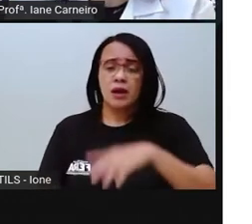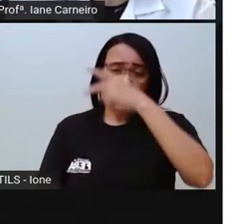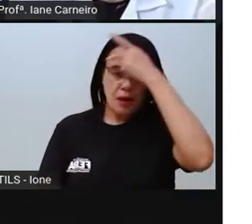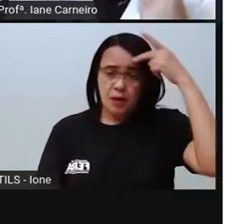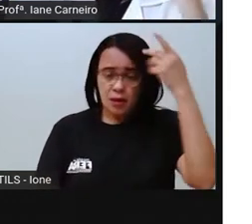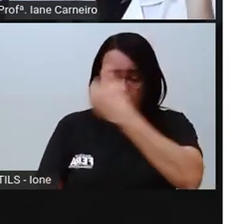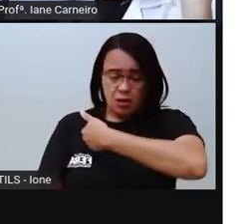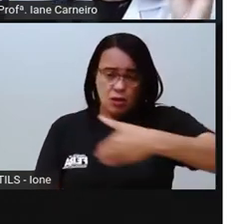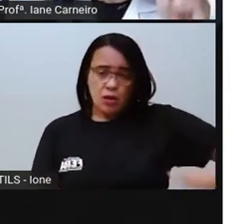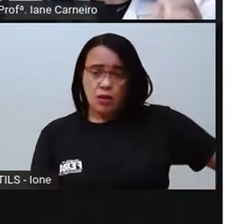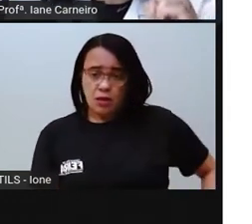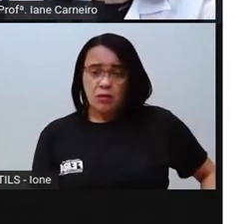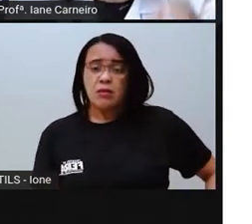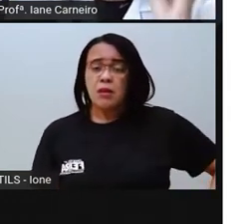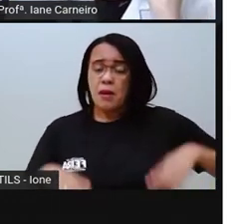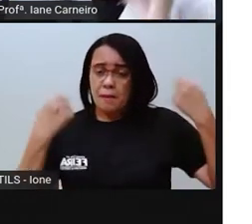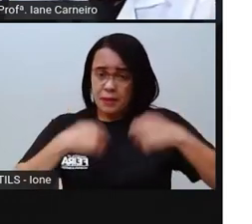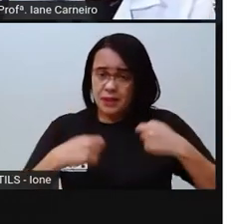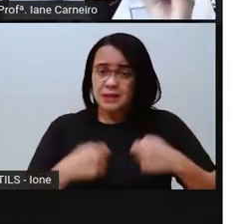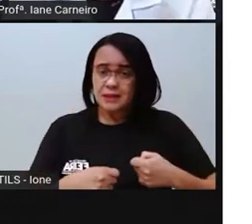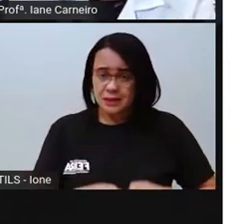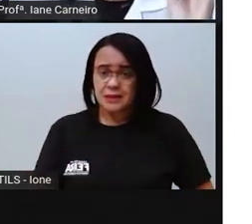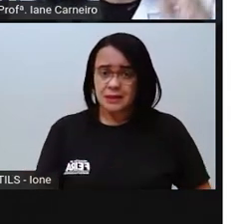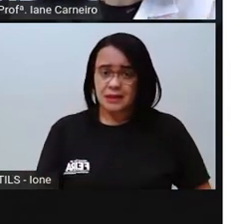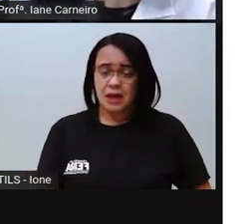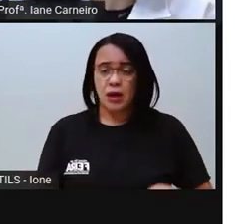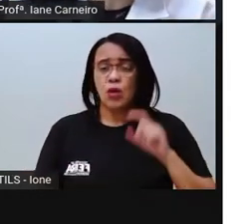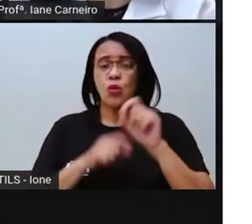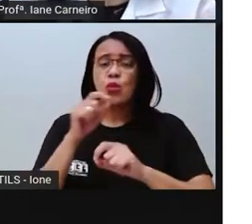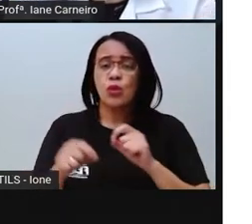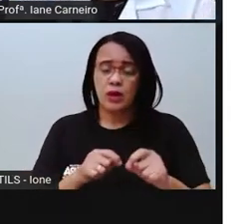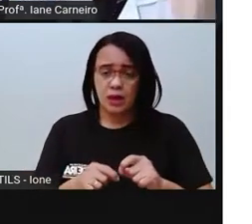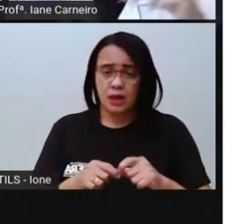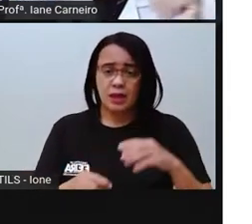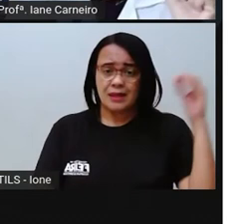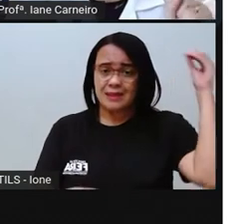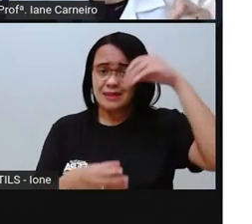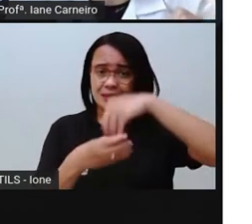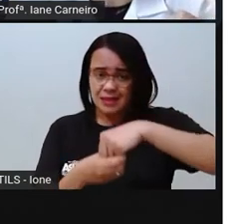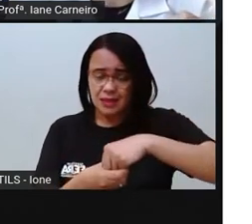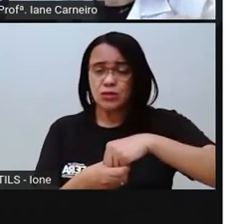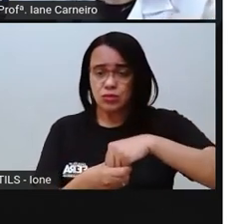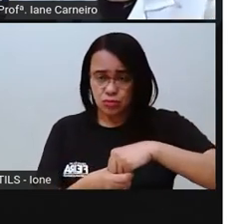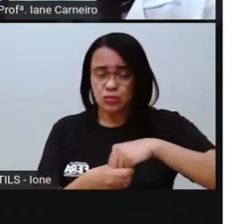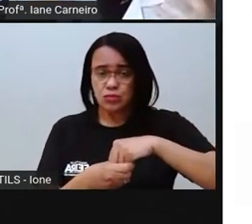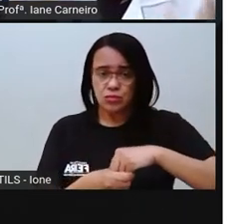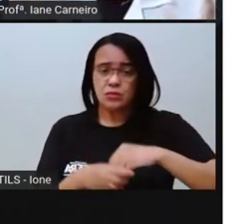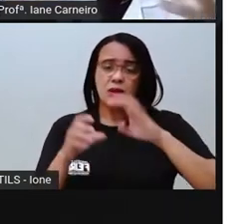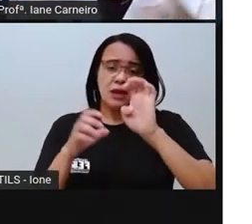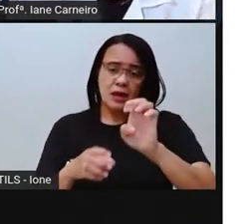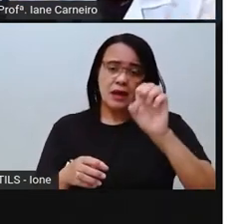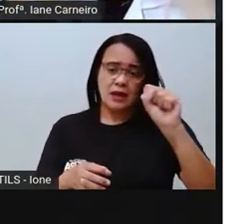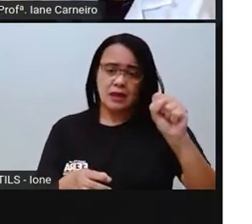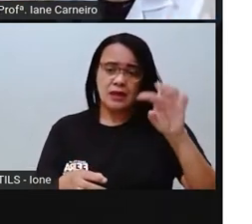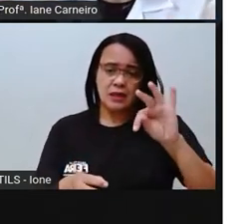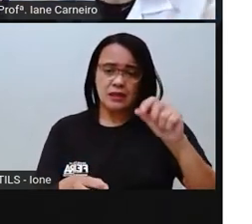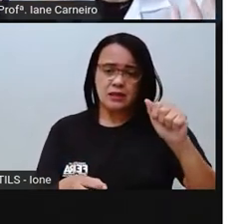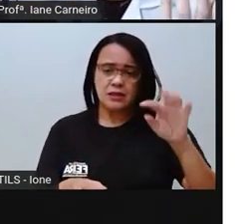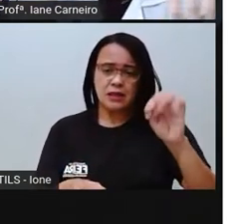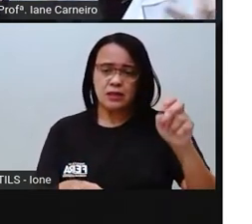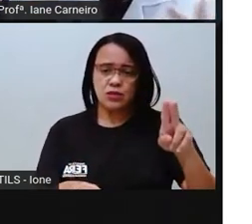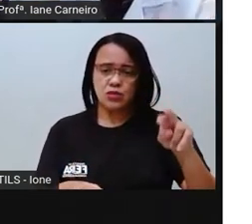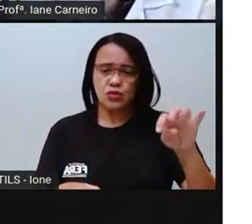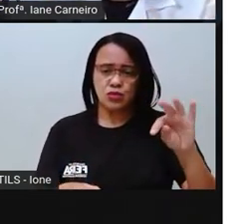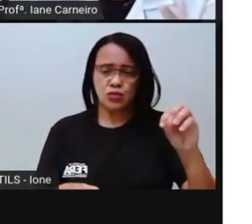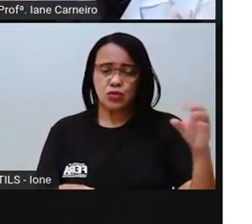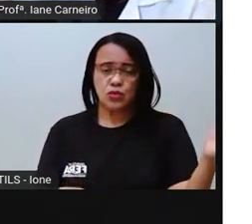cumpram o que está lá escrito no Estatuto da Criança e do Adolescente, que a gente já discutiu aqui, né? Que fala que a criança tem direito a